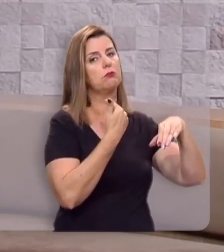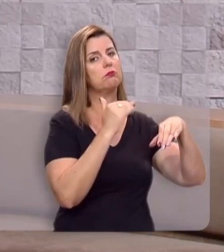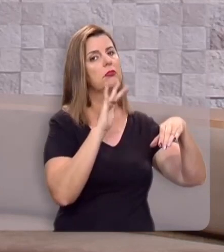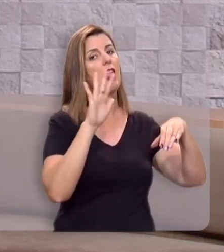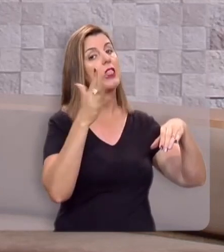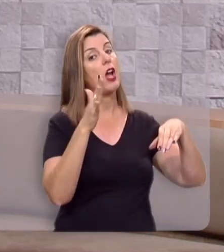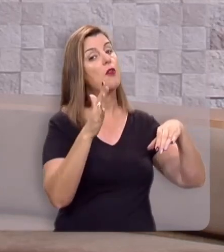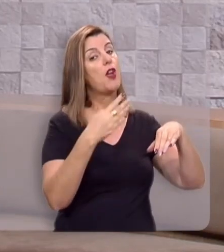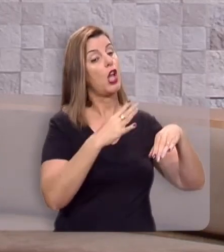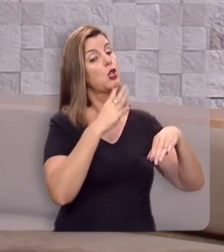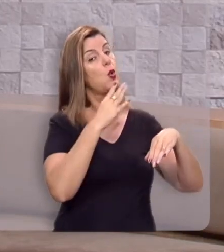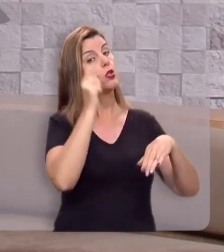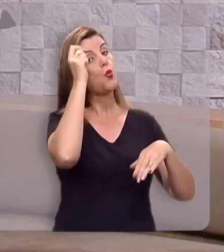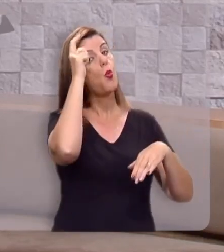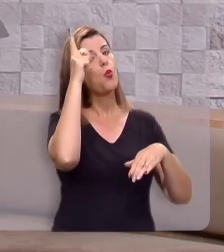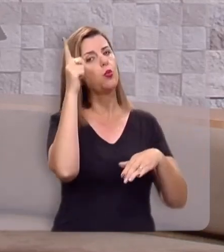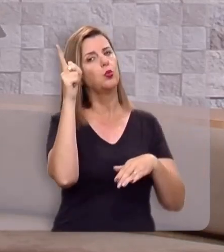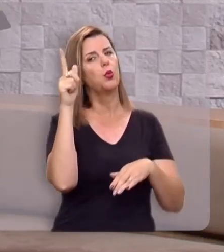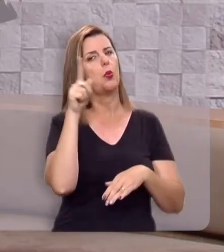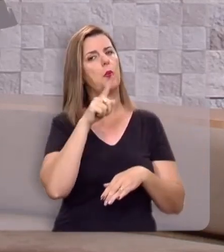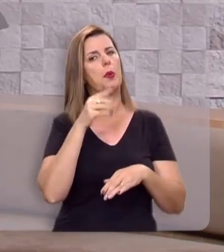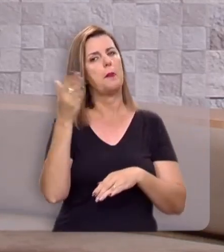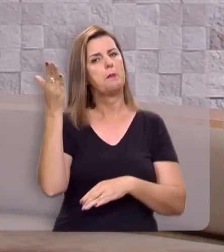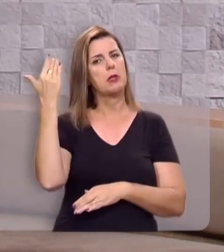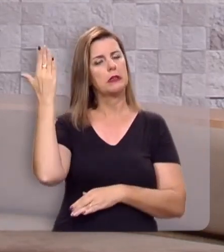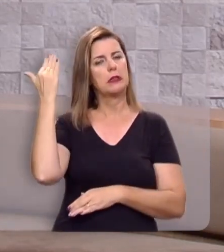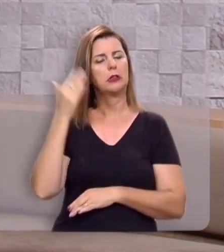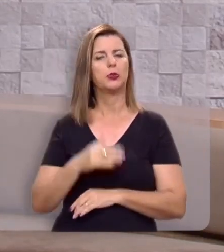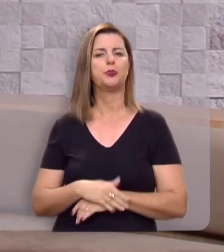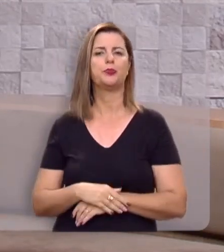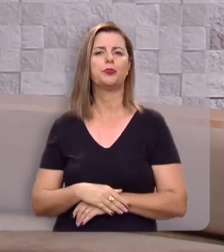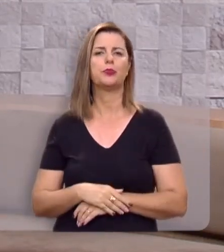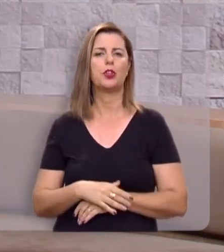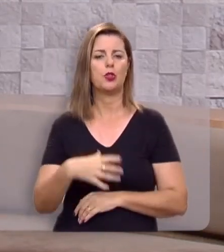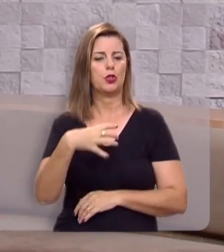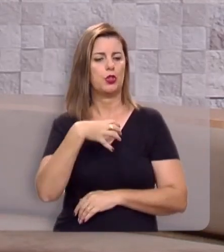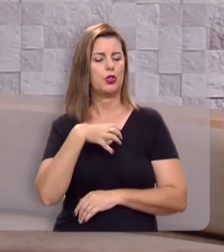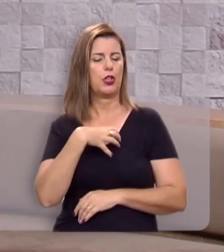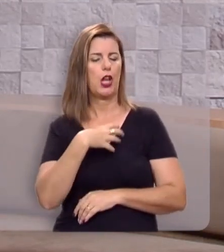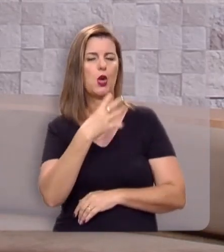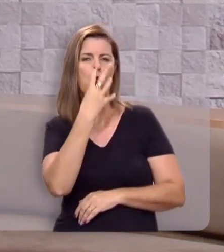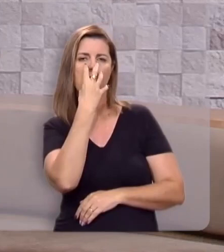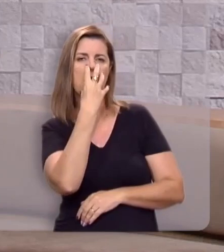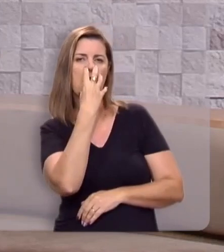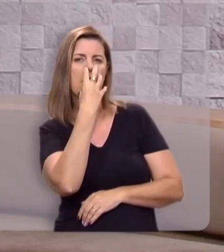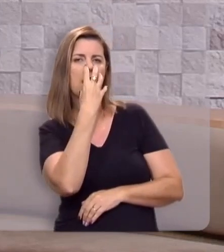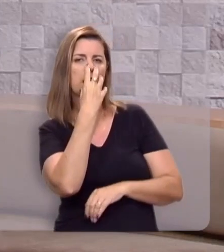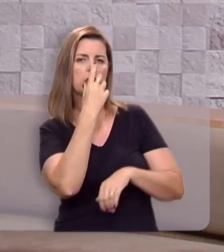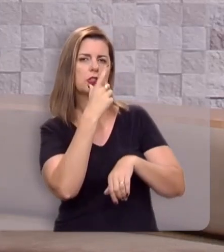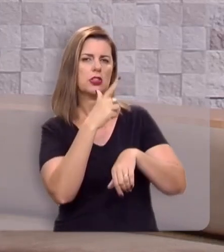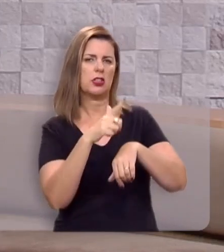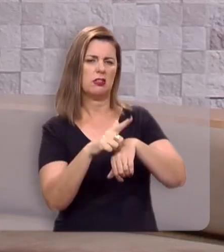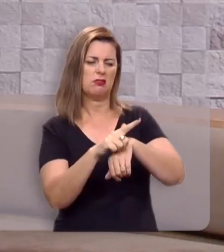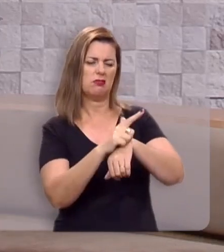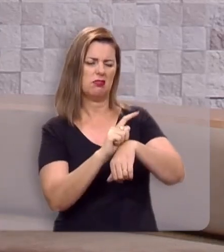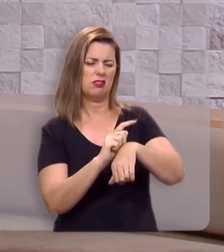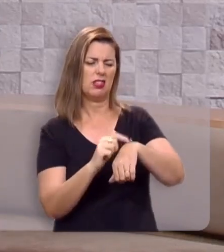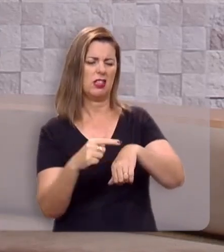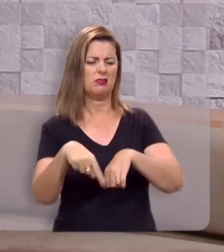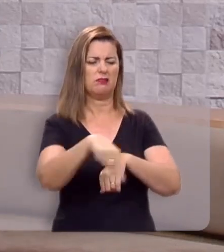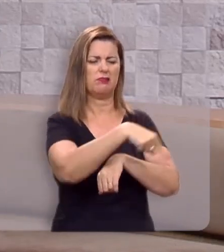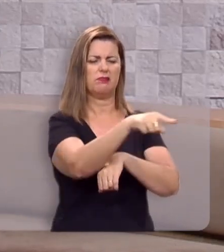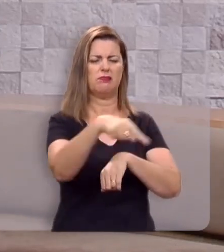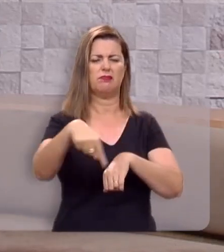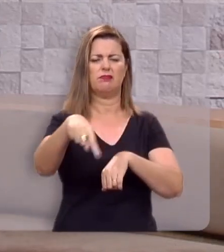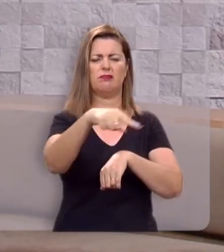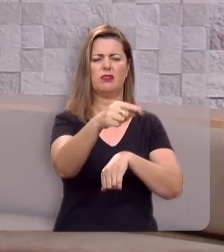Talvez, conhecendo a cultura do Oriente, daquele tempo, dos cães leprentos que